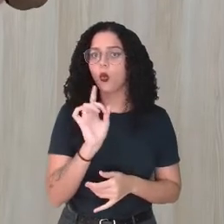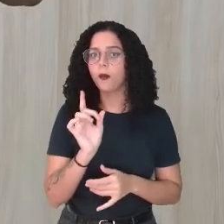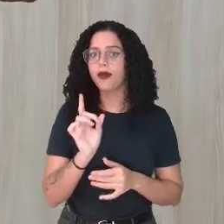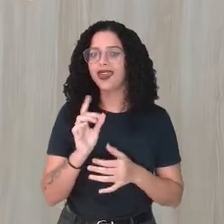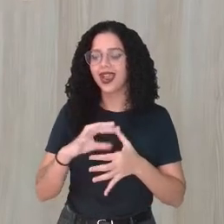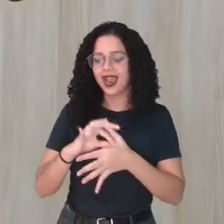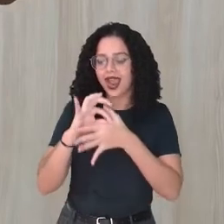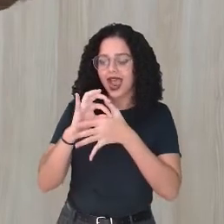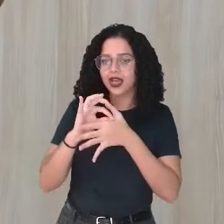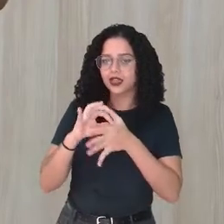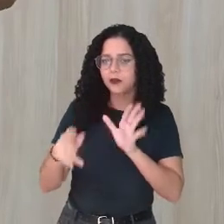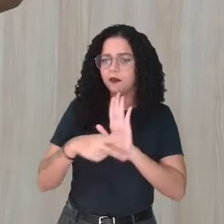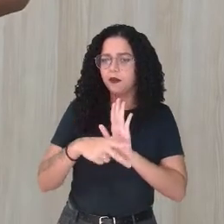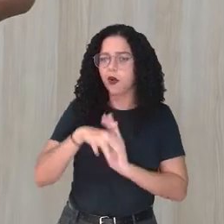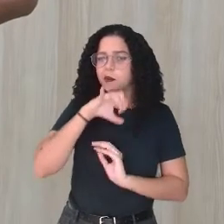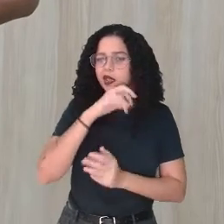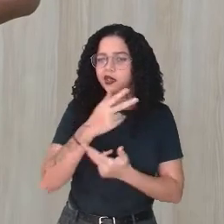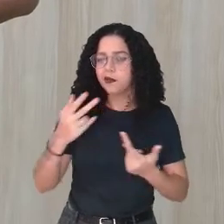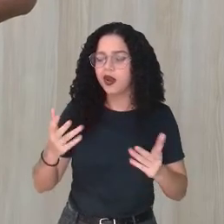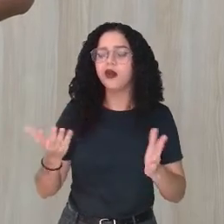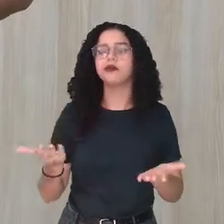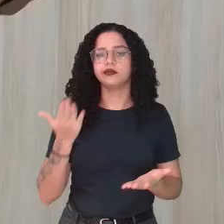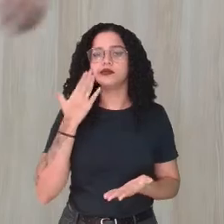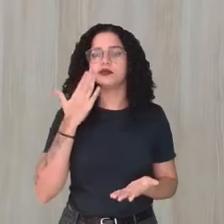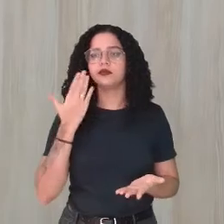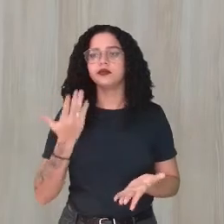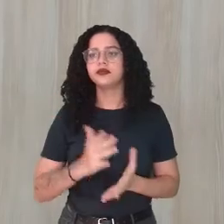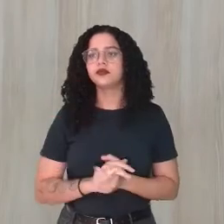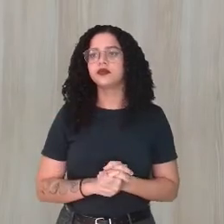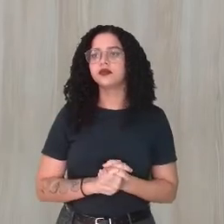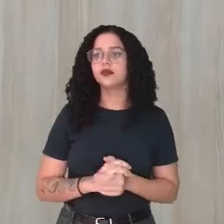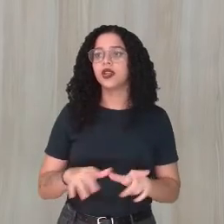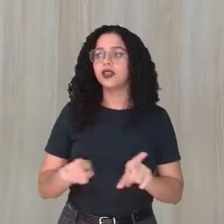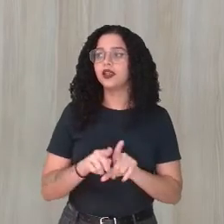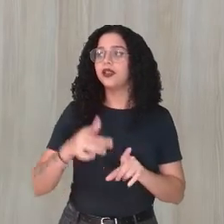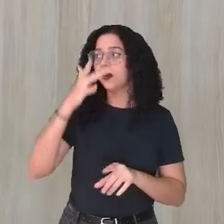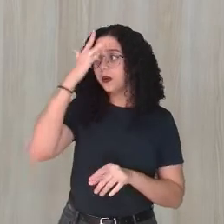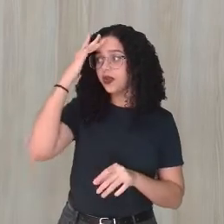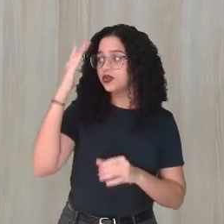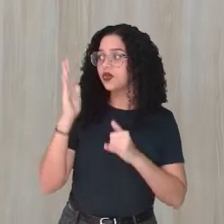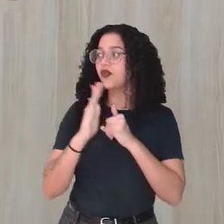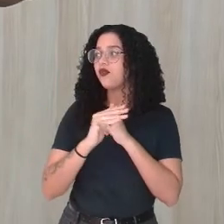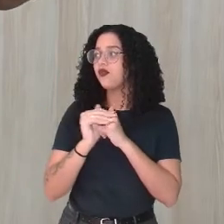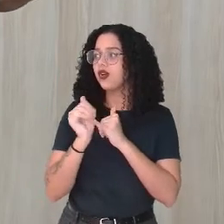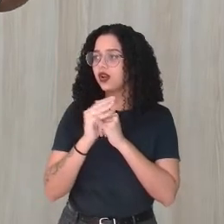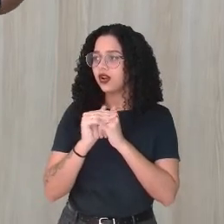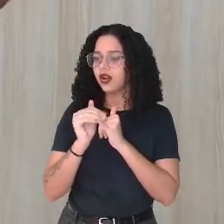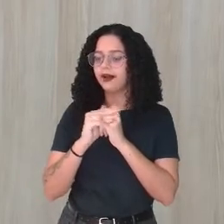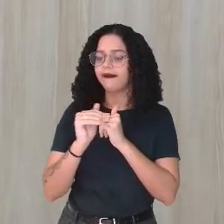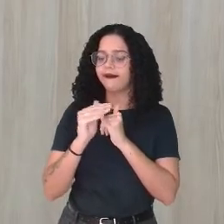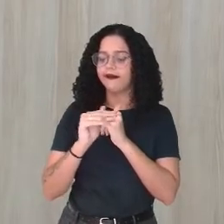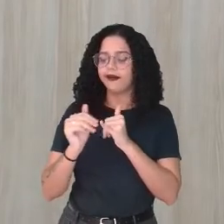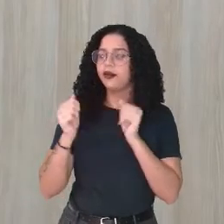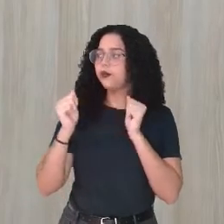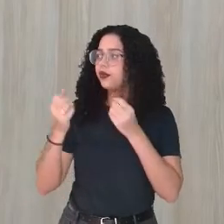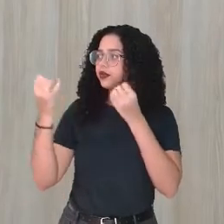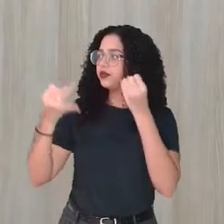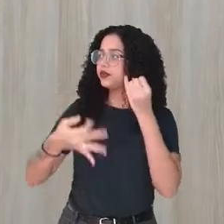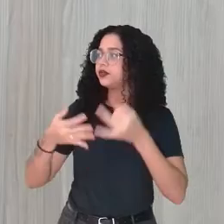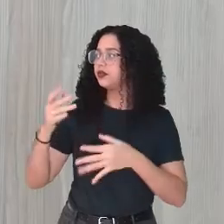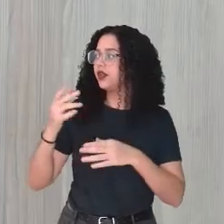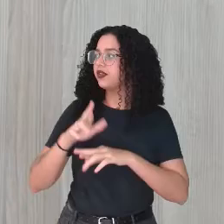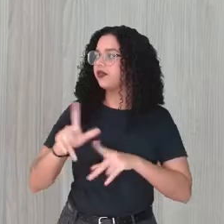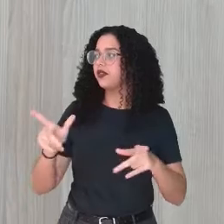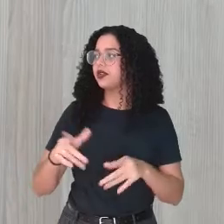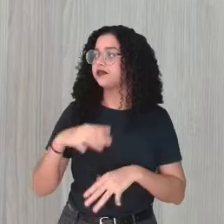carne de animal de qualidade nenhuma, né? E tem um do pessoal vegano, né, Vanessa? Isso. Você pode explicar um pouquinho isso pra gente aí, a diferença? Pois